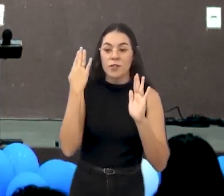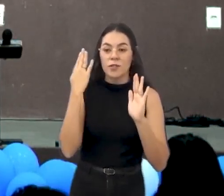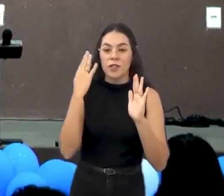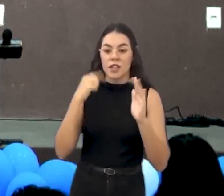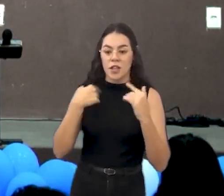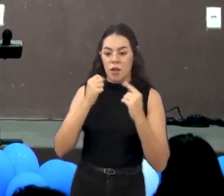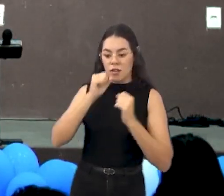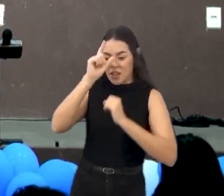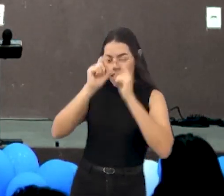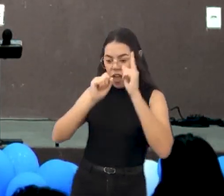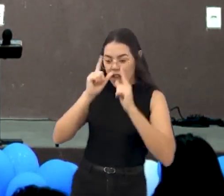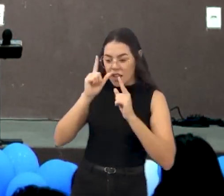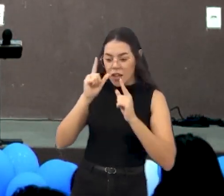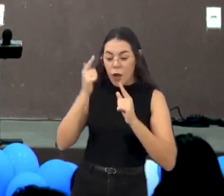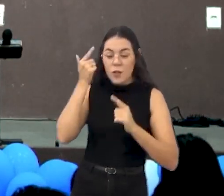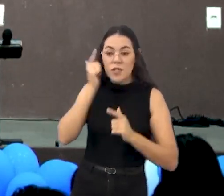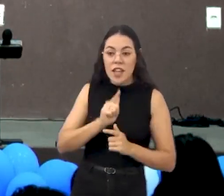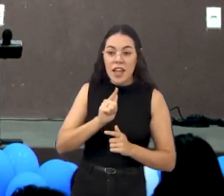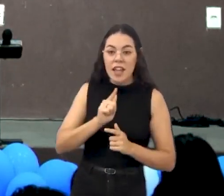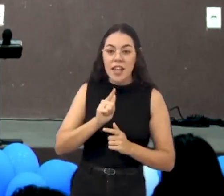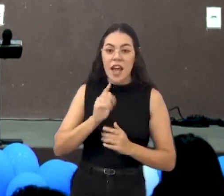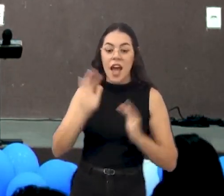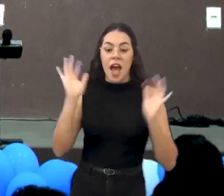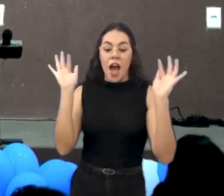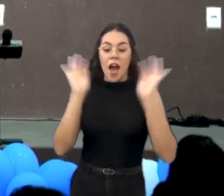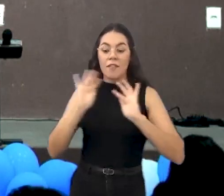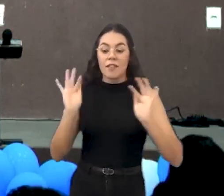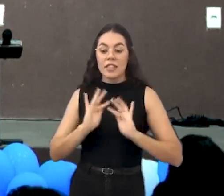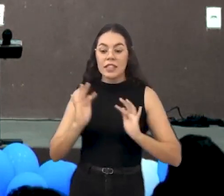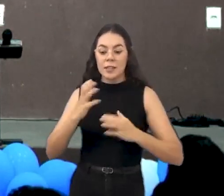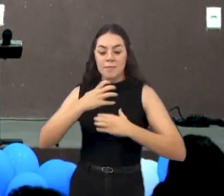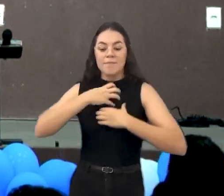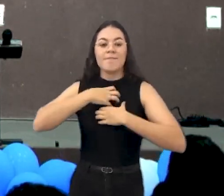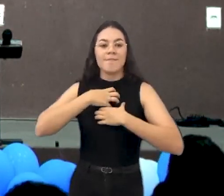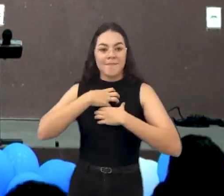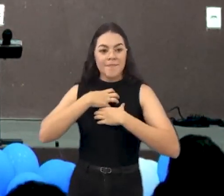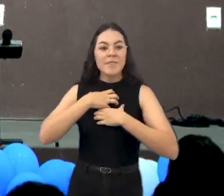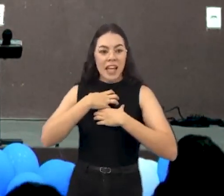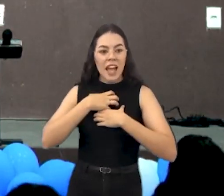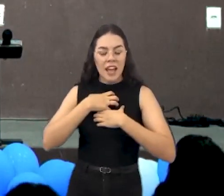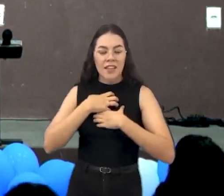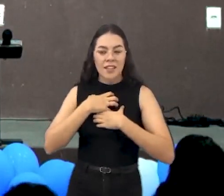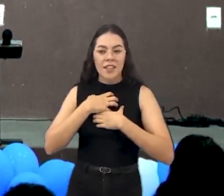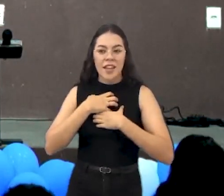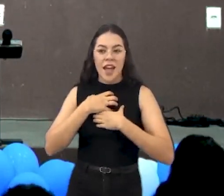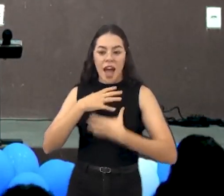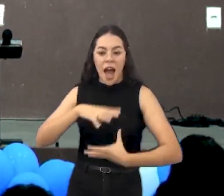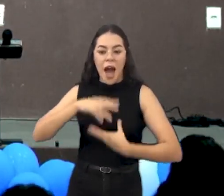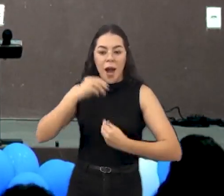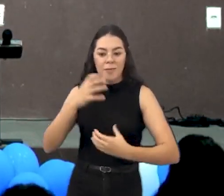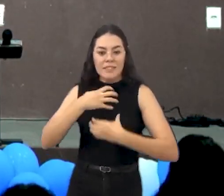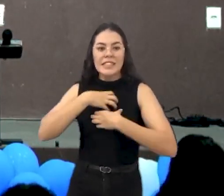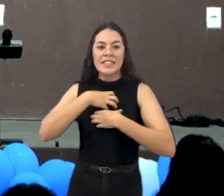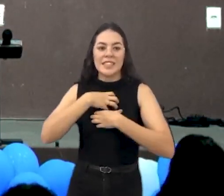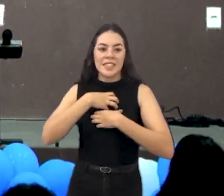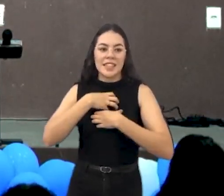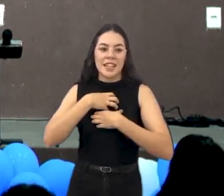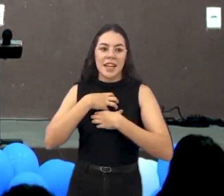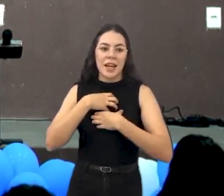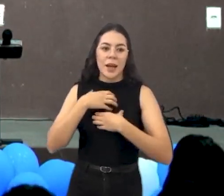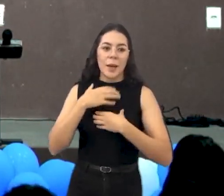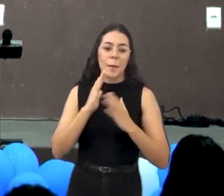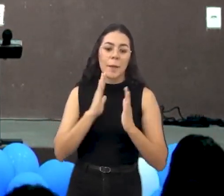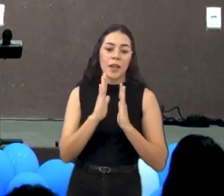são alcançados, o pulso da felicidade até brilha, a nossa alma até brilha por alguns